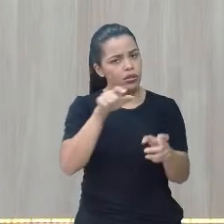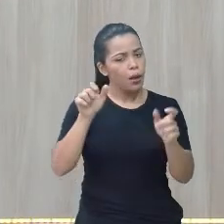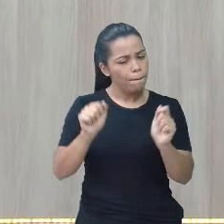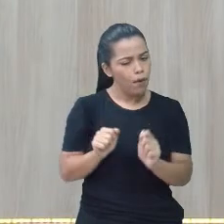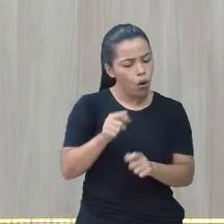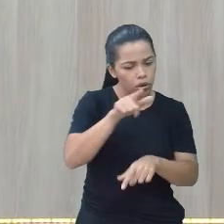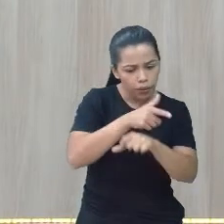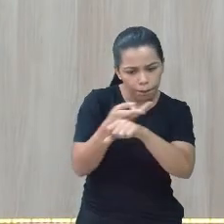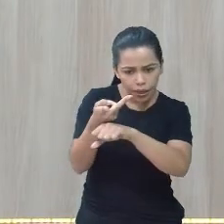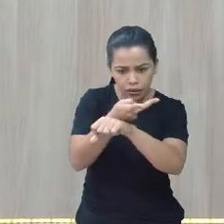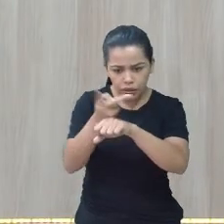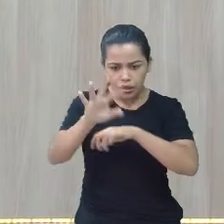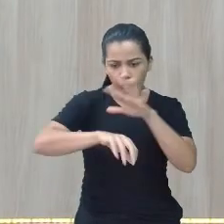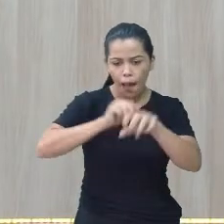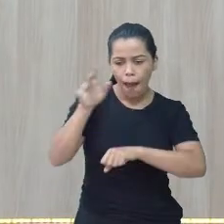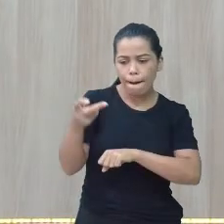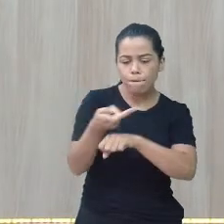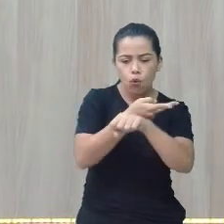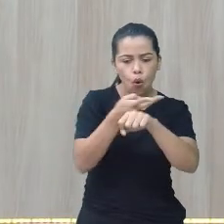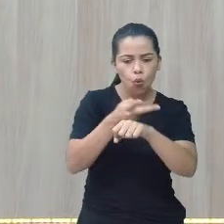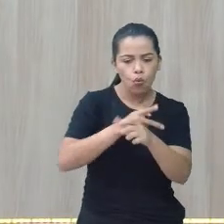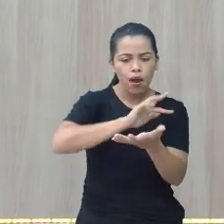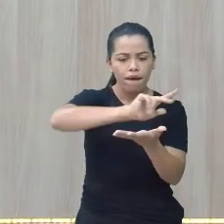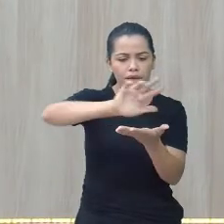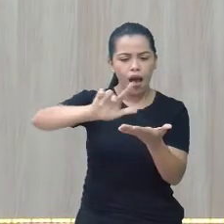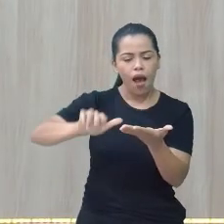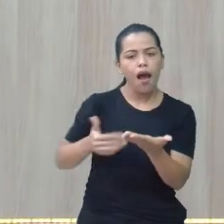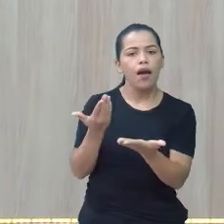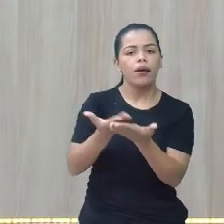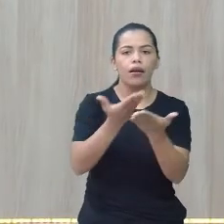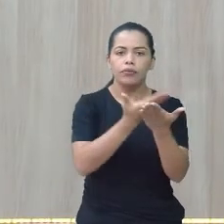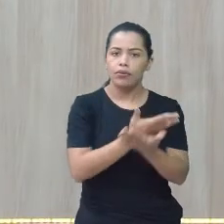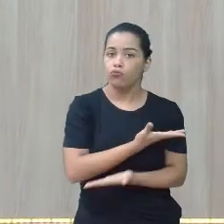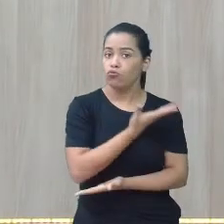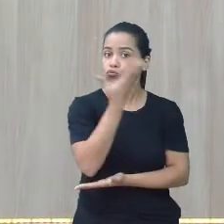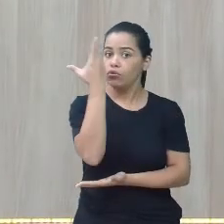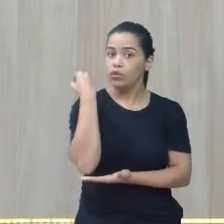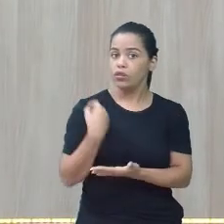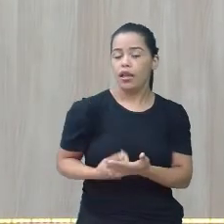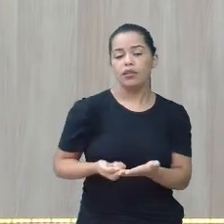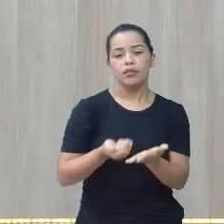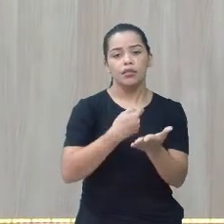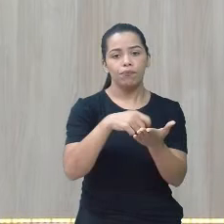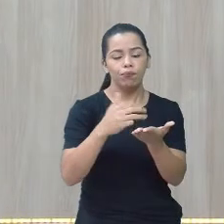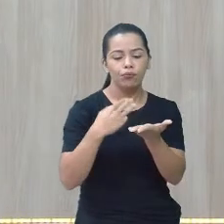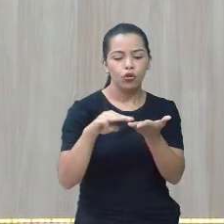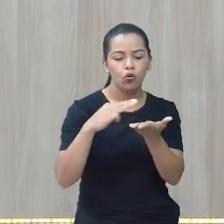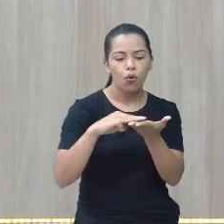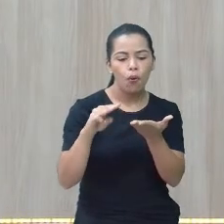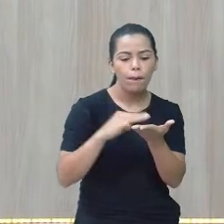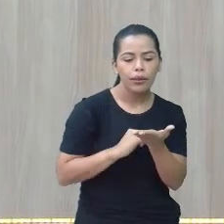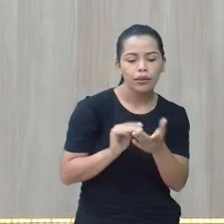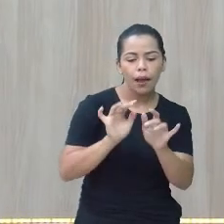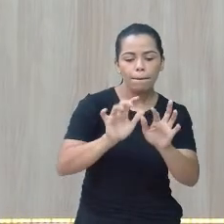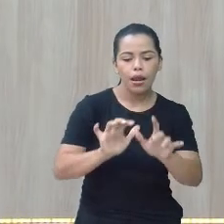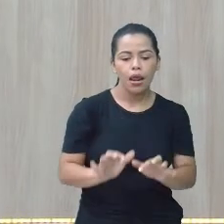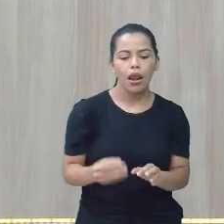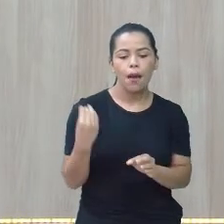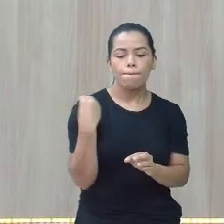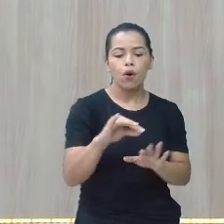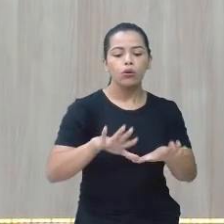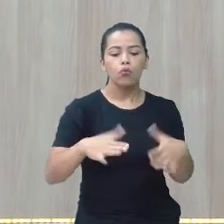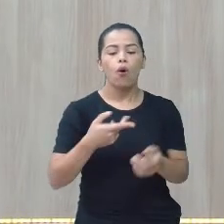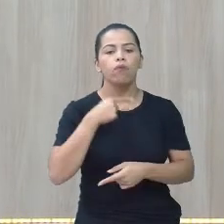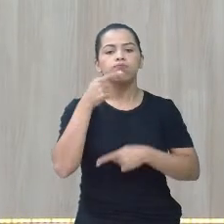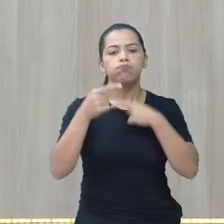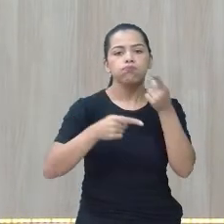né, navegar pela playlist e dar uma olhada nas nossas aulas. Não esquece de comentar, colocando especificamente qual é a sua dúvida,